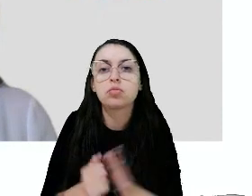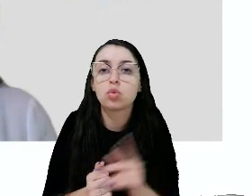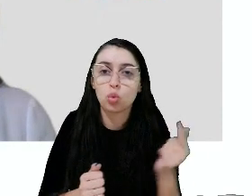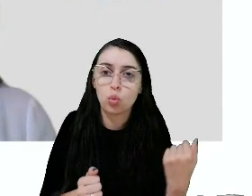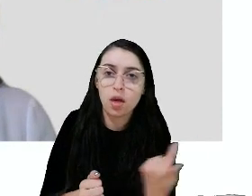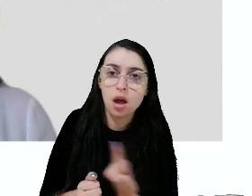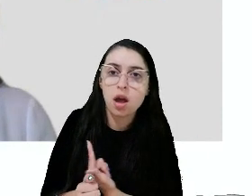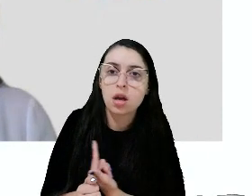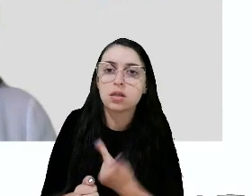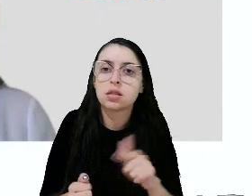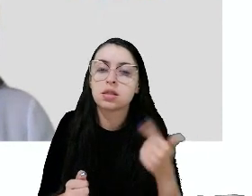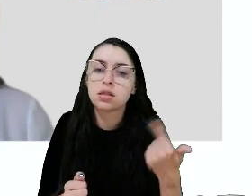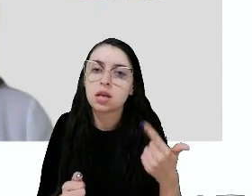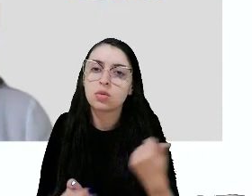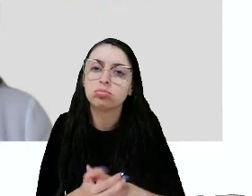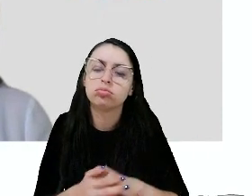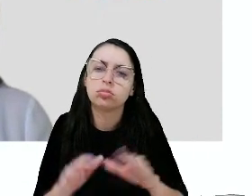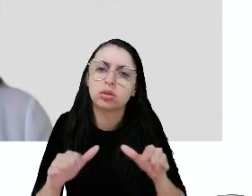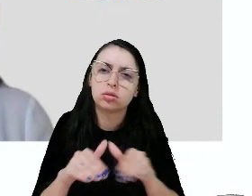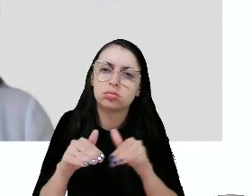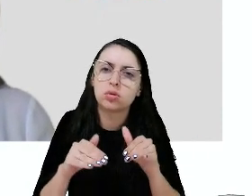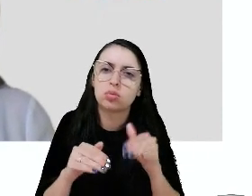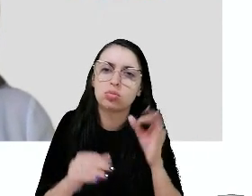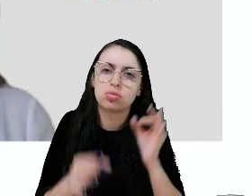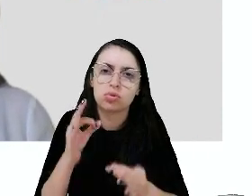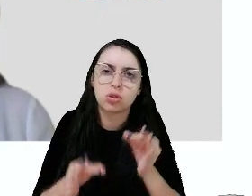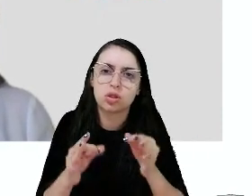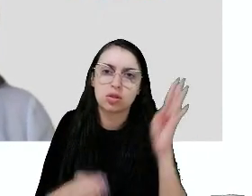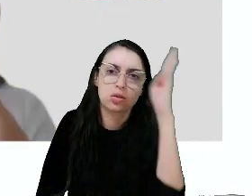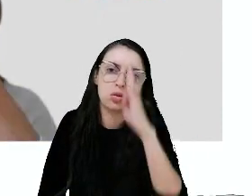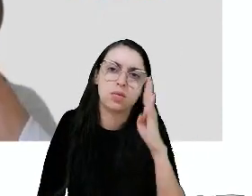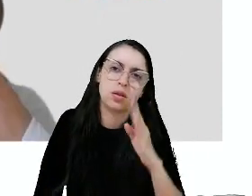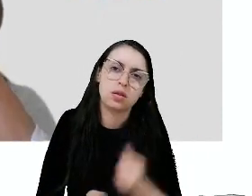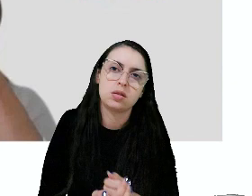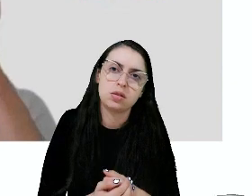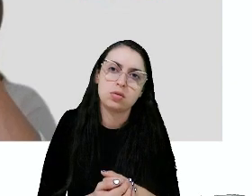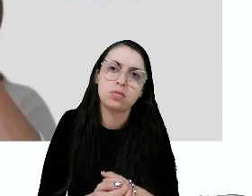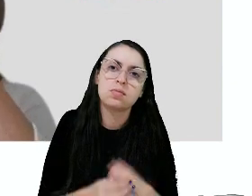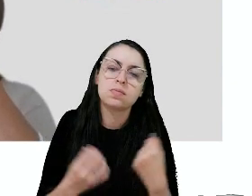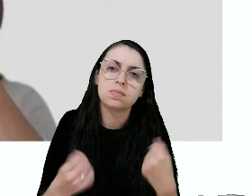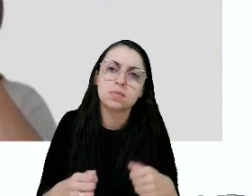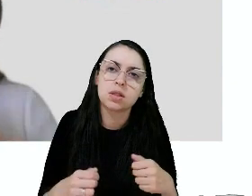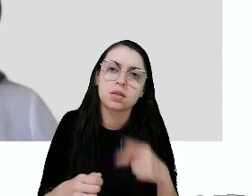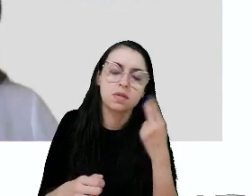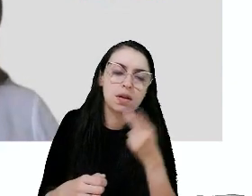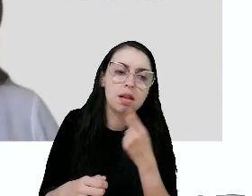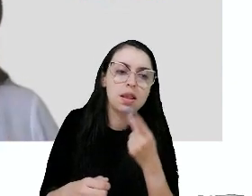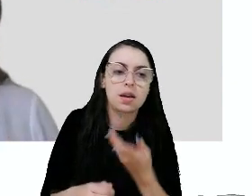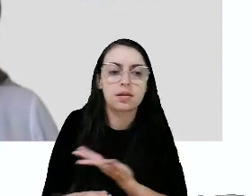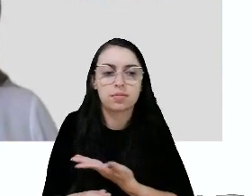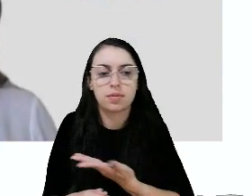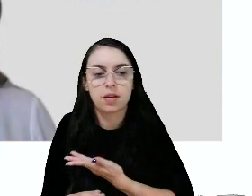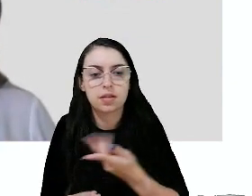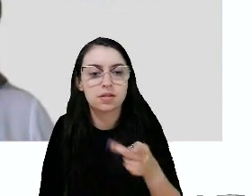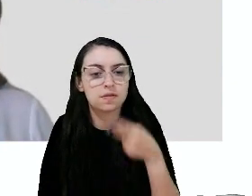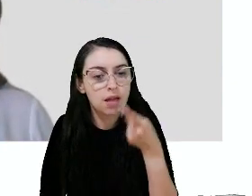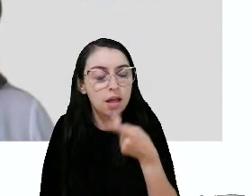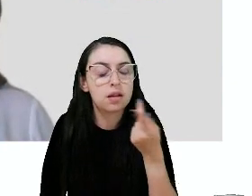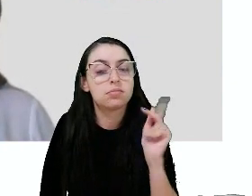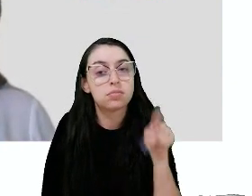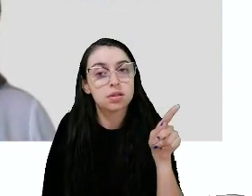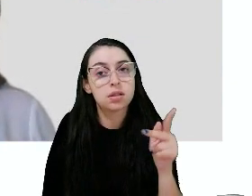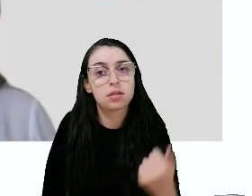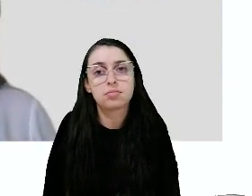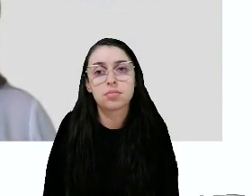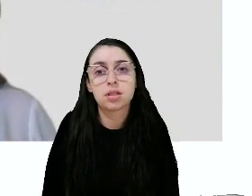for. Nós, numa segunda categoria, no mundo jurídico do Brasil. Mesmo que a gente diga, como minhas colegas e meus colegas